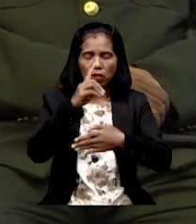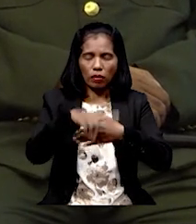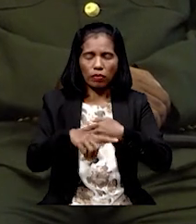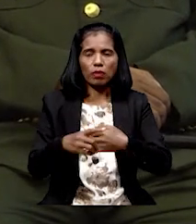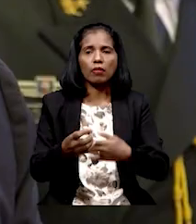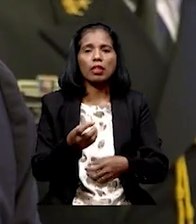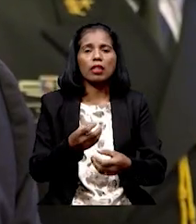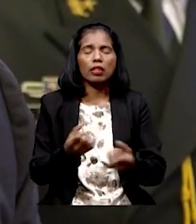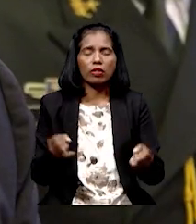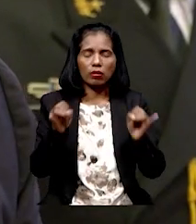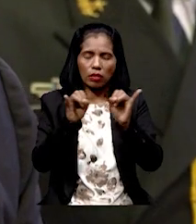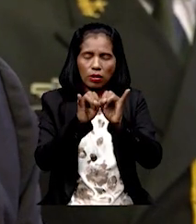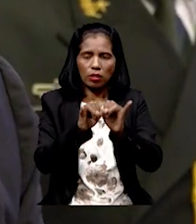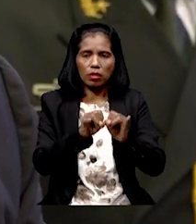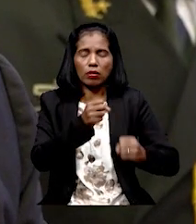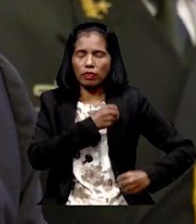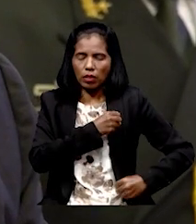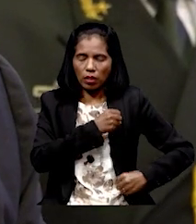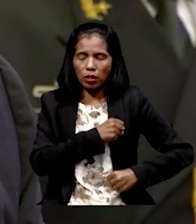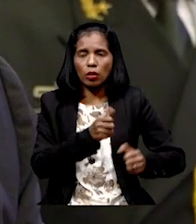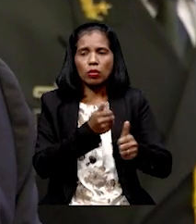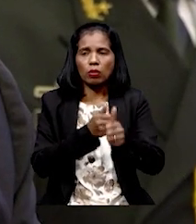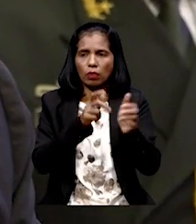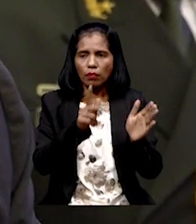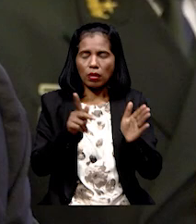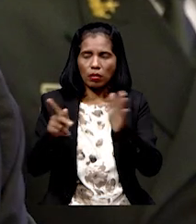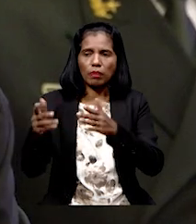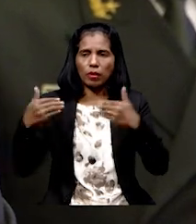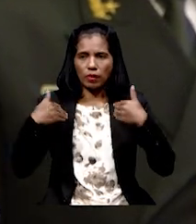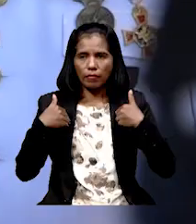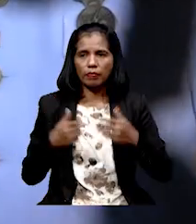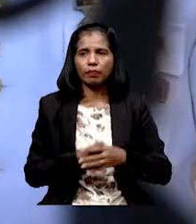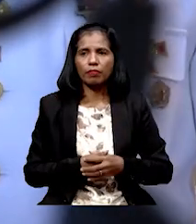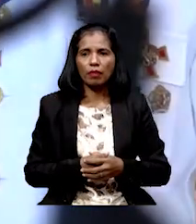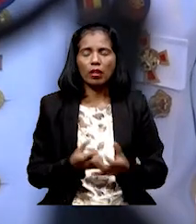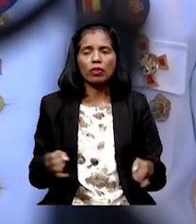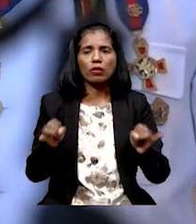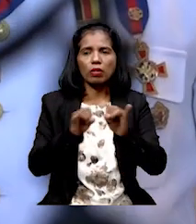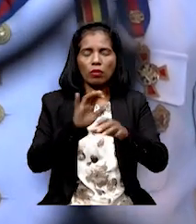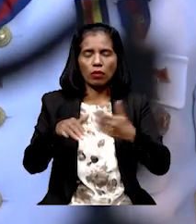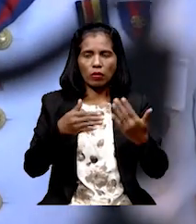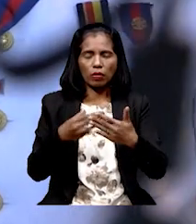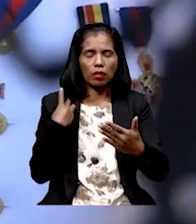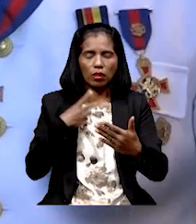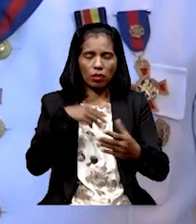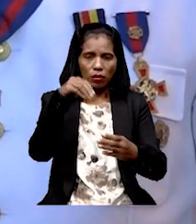ter plano nebe ia ona. Instituição ototo, além de instituição militar, bem ira itatutamba